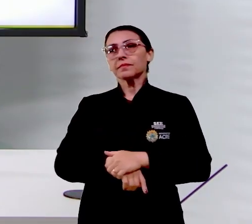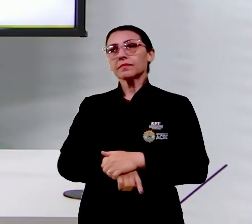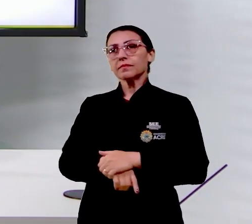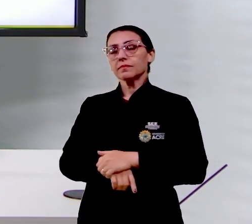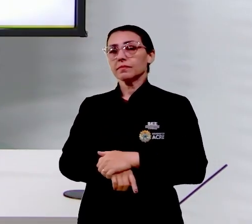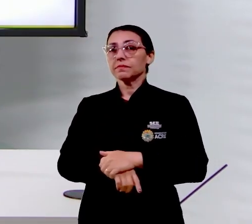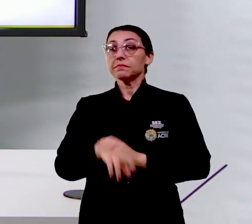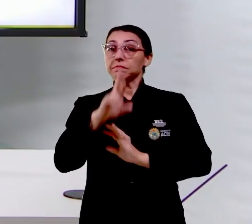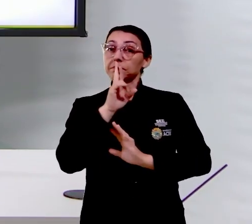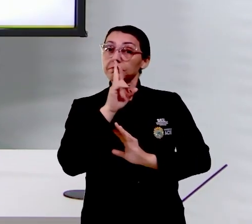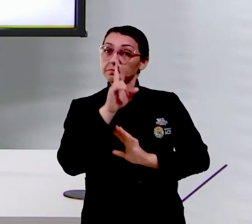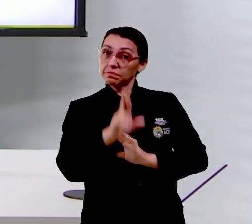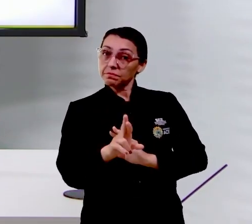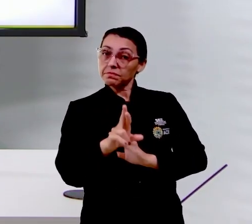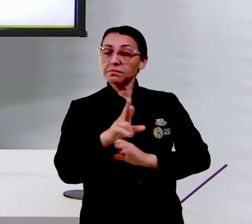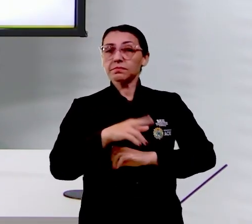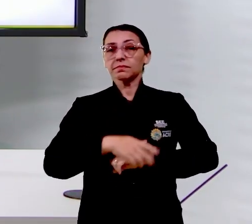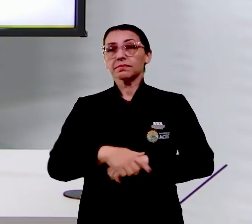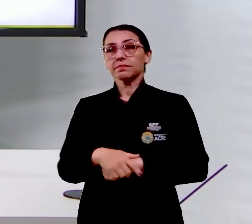Então, vamos lá.